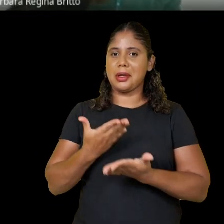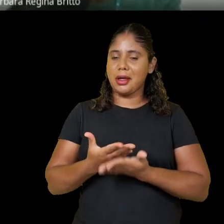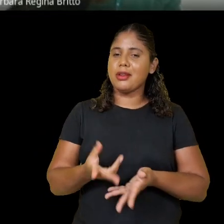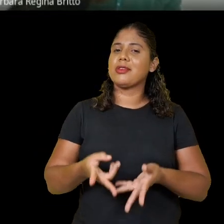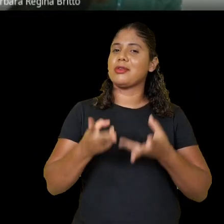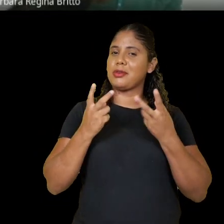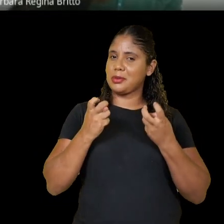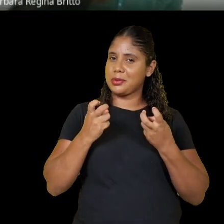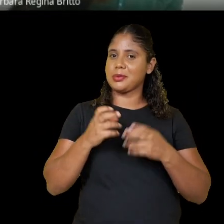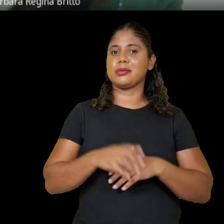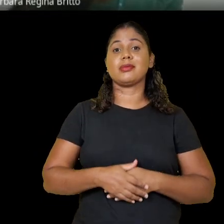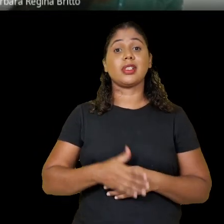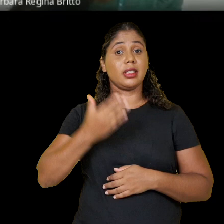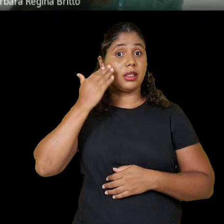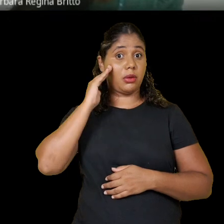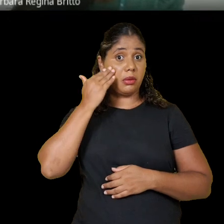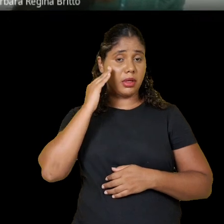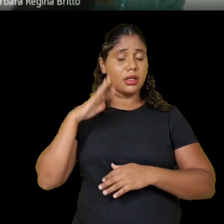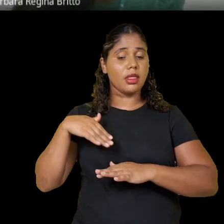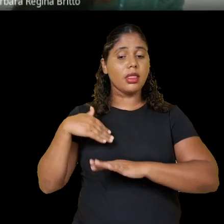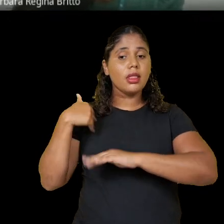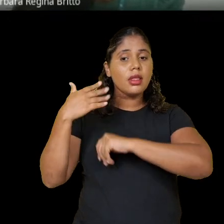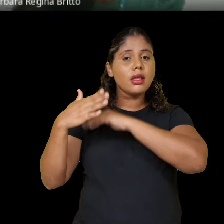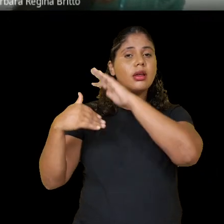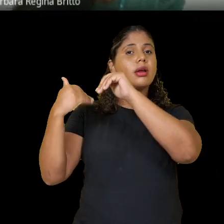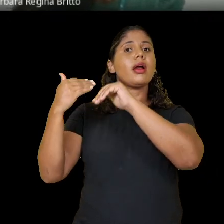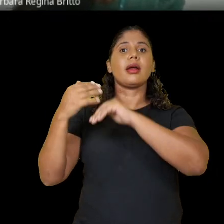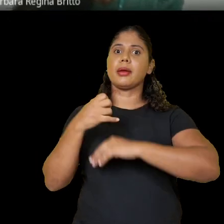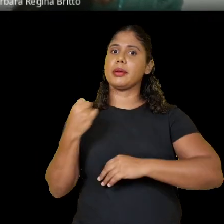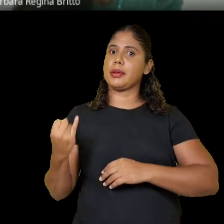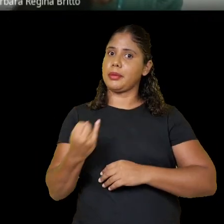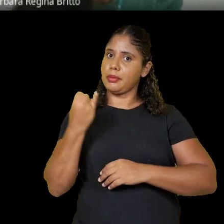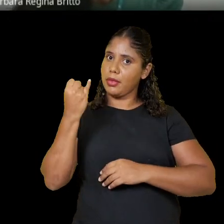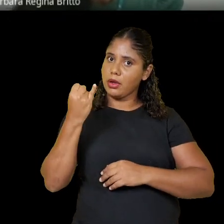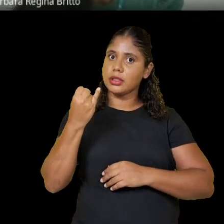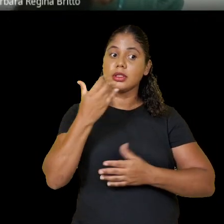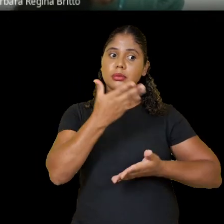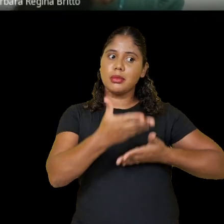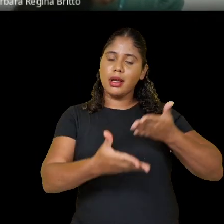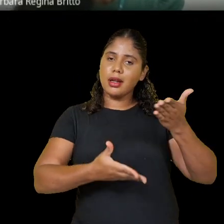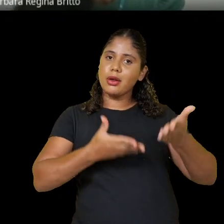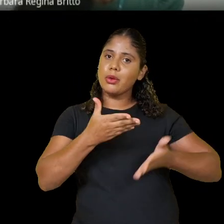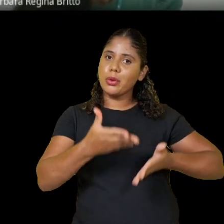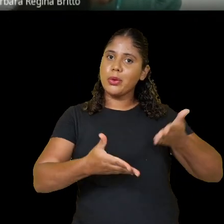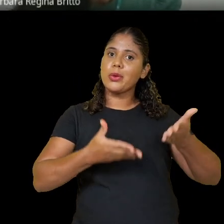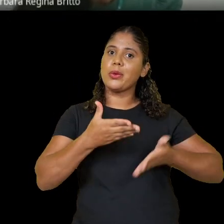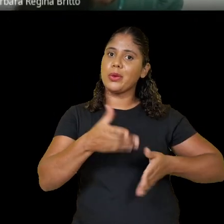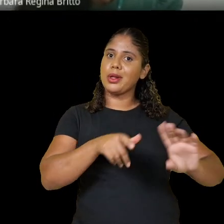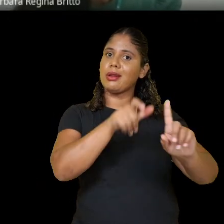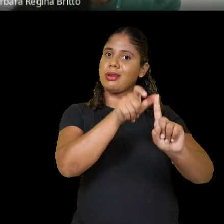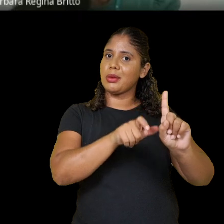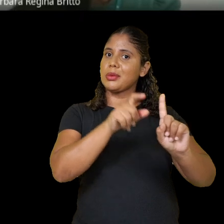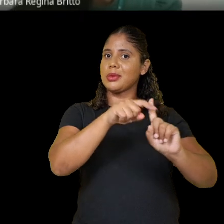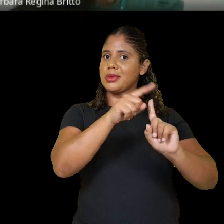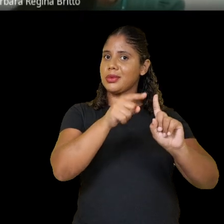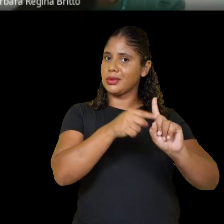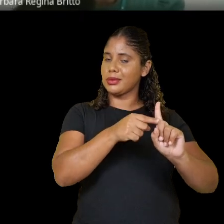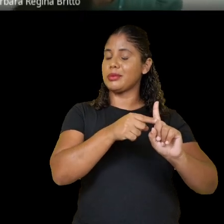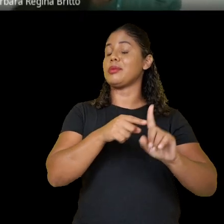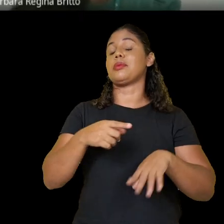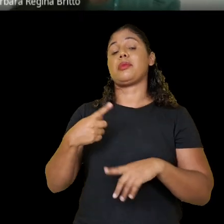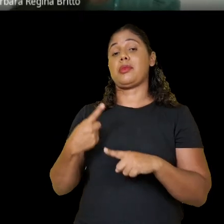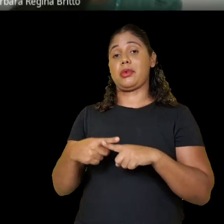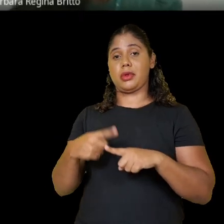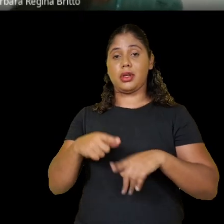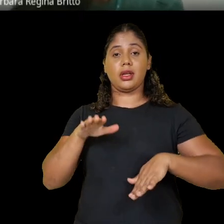aula. Então, compreender esses processos é essencial para o cuidado adequado dessas gestantes, porque muitas